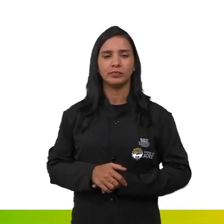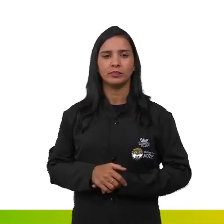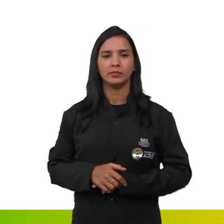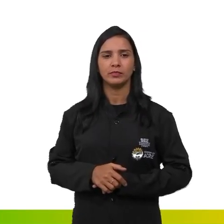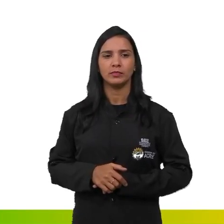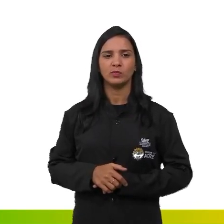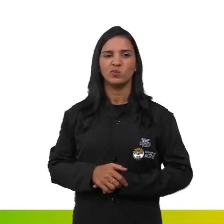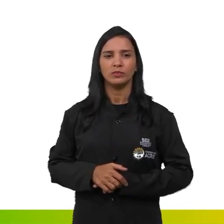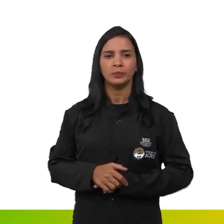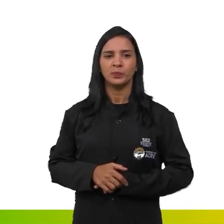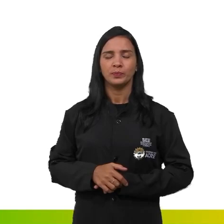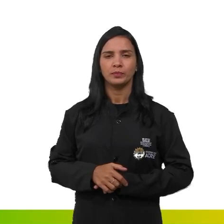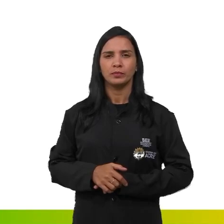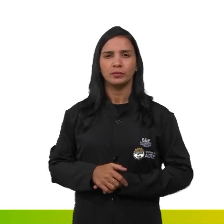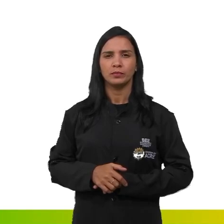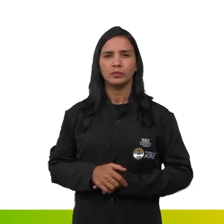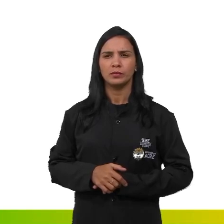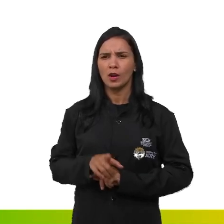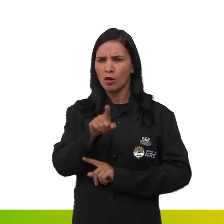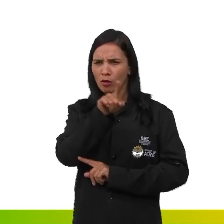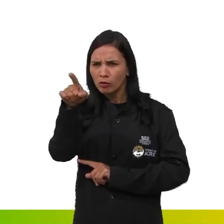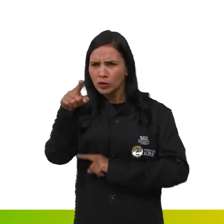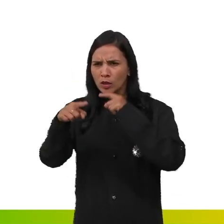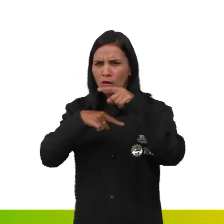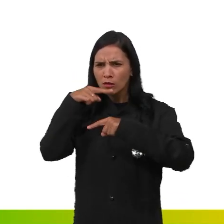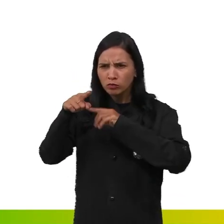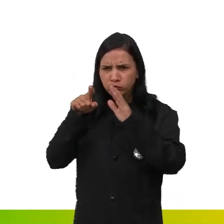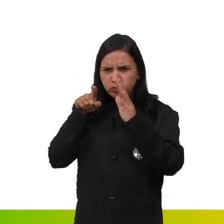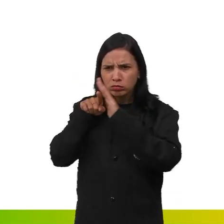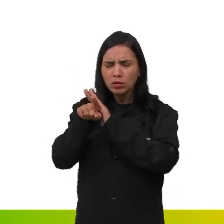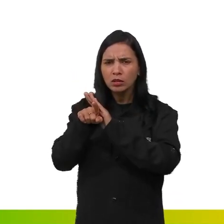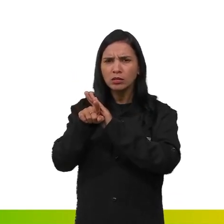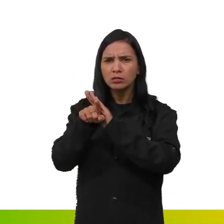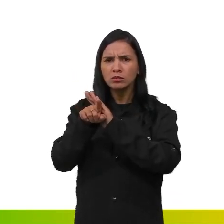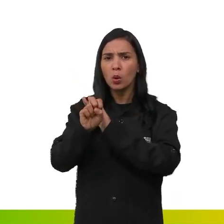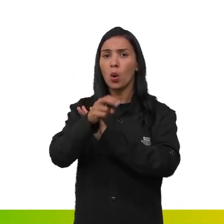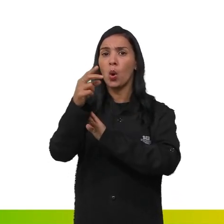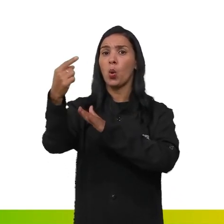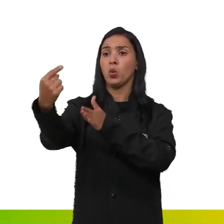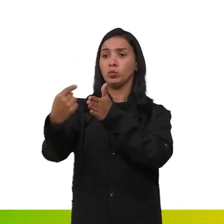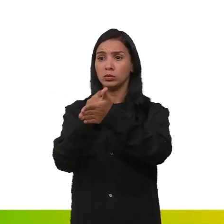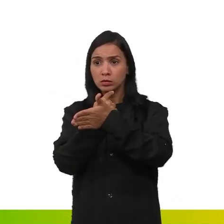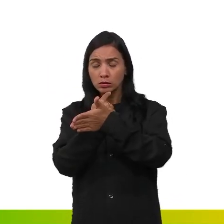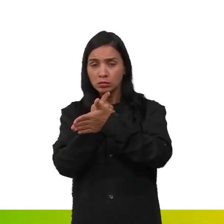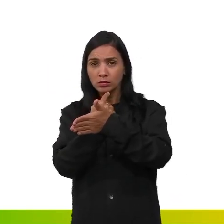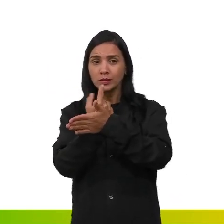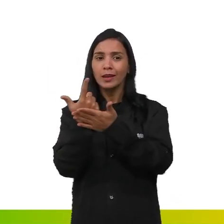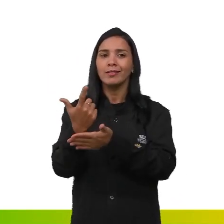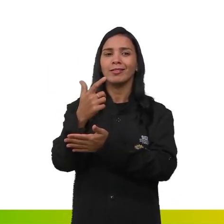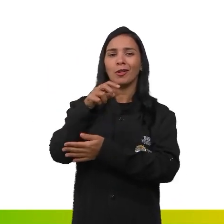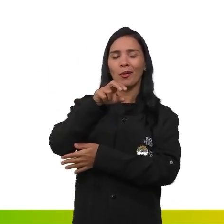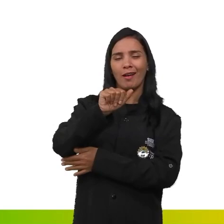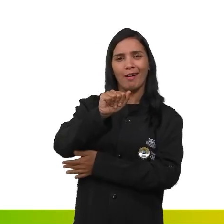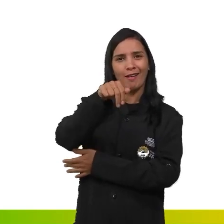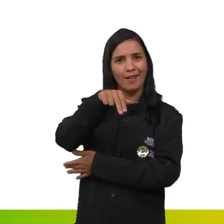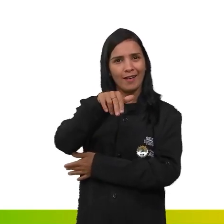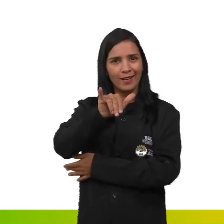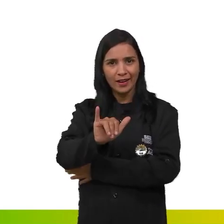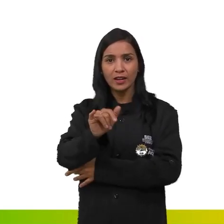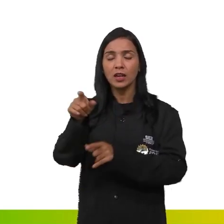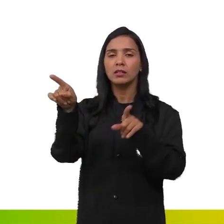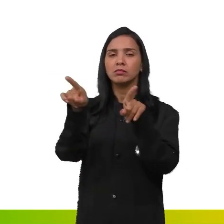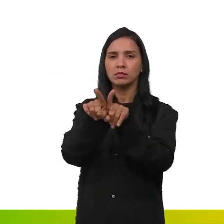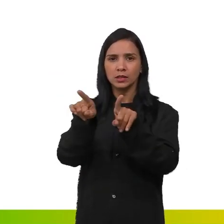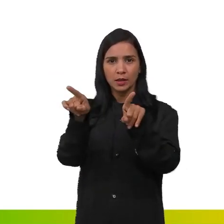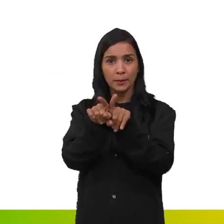any questions? Há alguma pergunta? Então, você vê que o N... Claro, além de negativa,